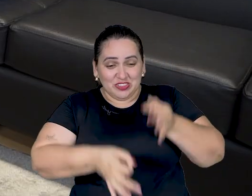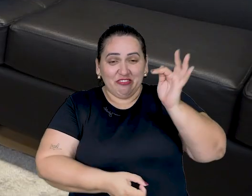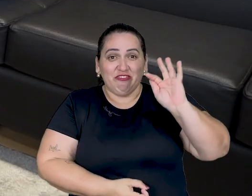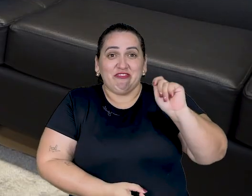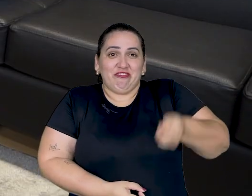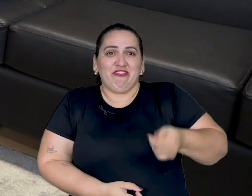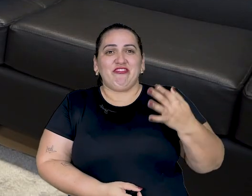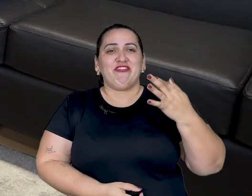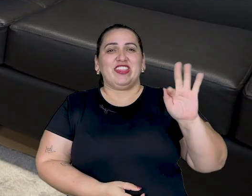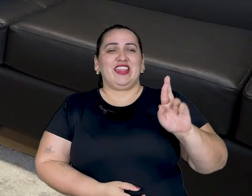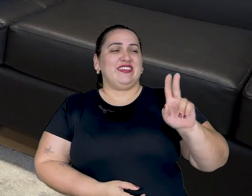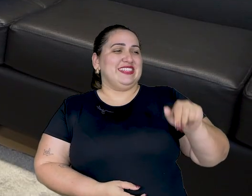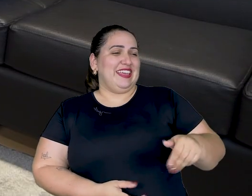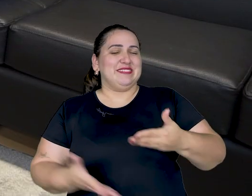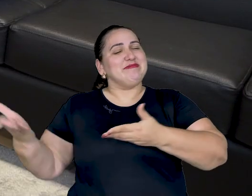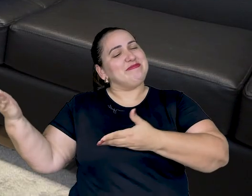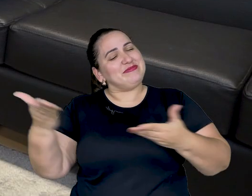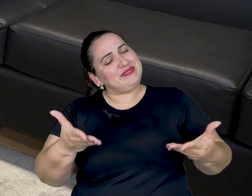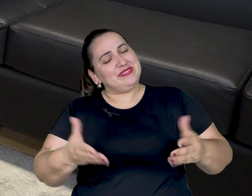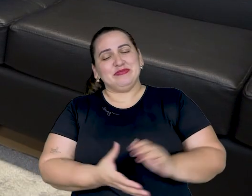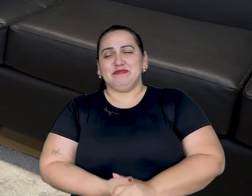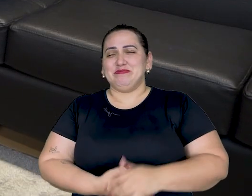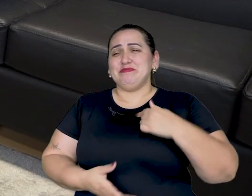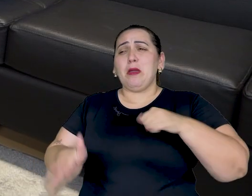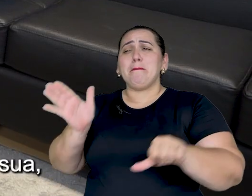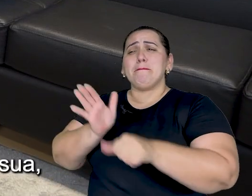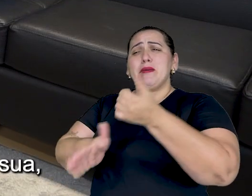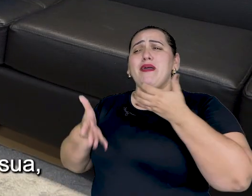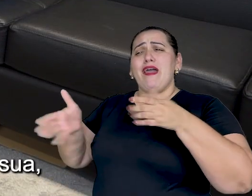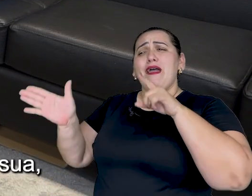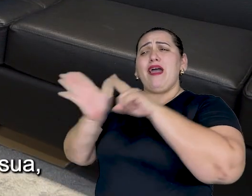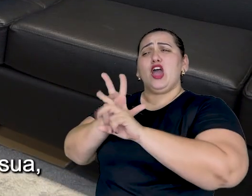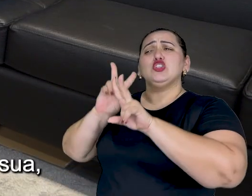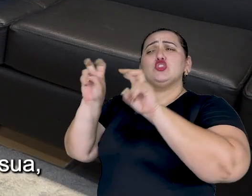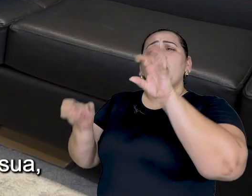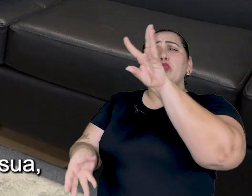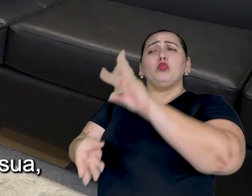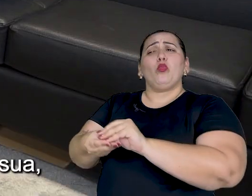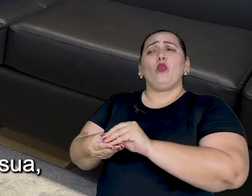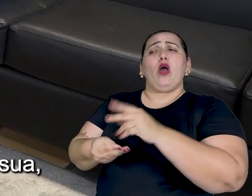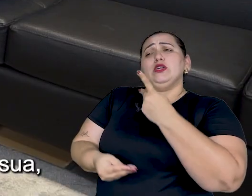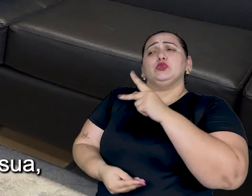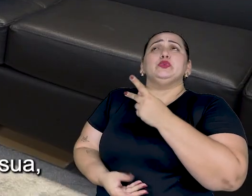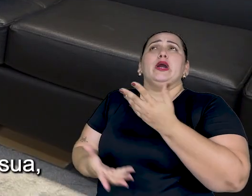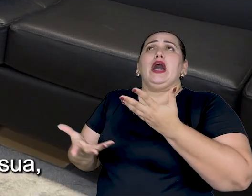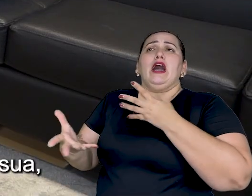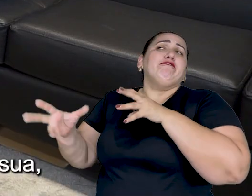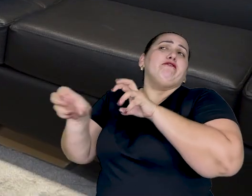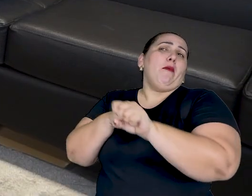doutor Alisson? Exatamente. Seja bem-vindo. Muito obrigado. E primeiro nós queremos saber um pouco